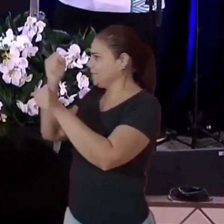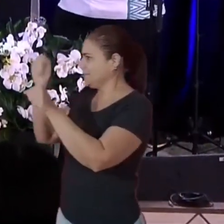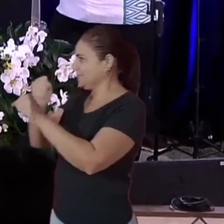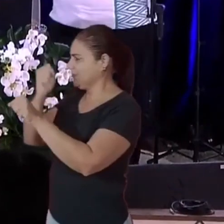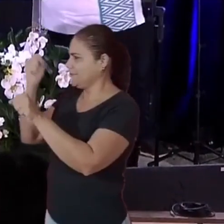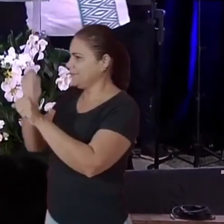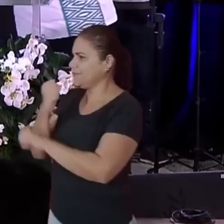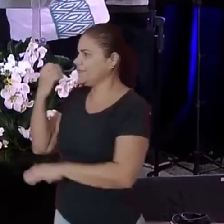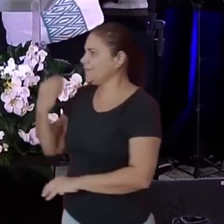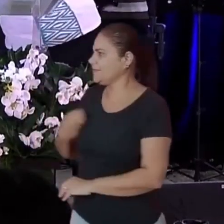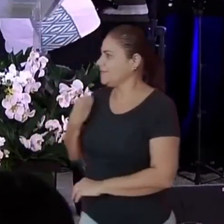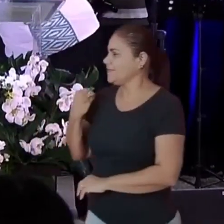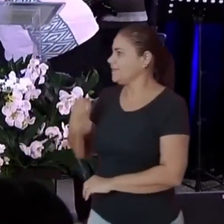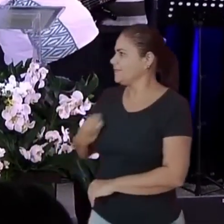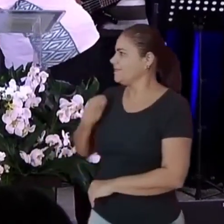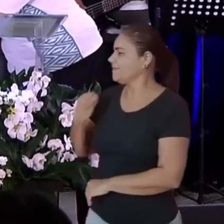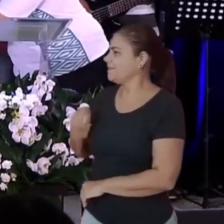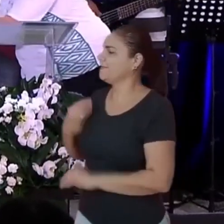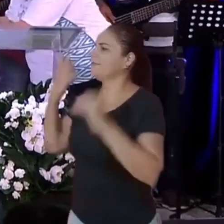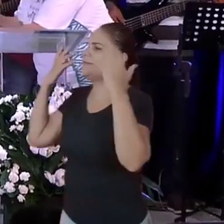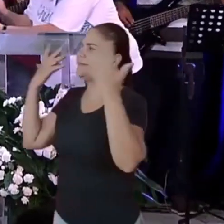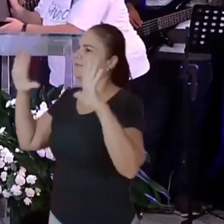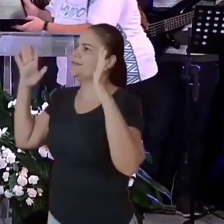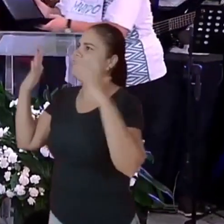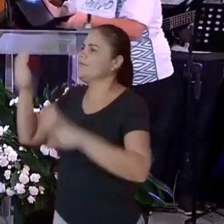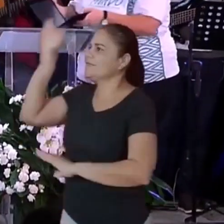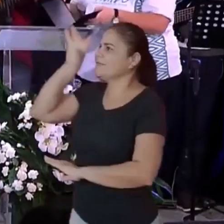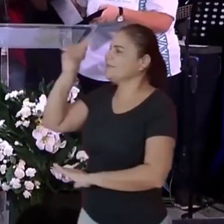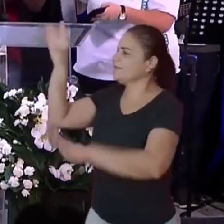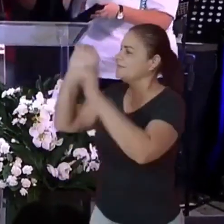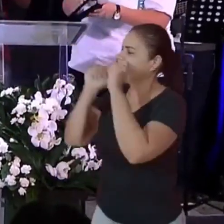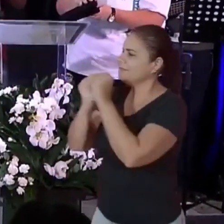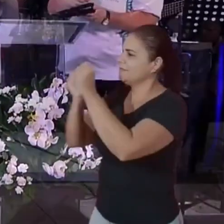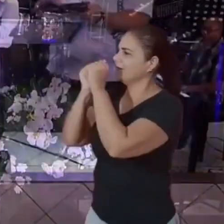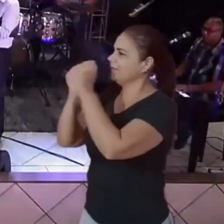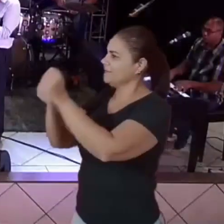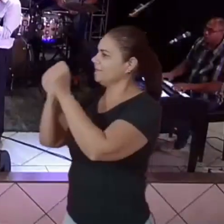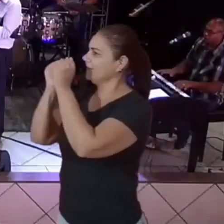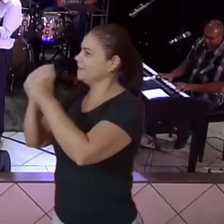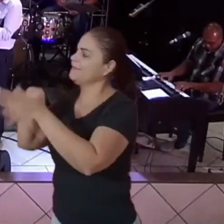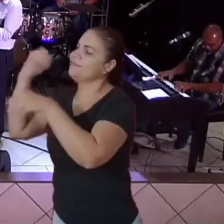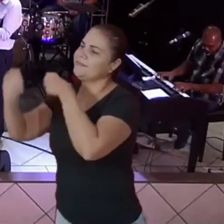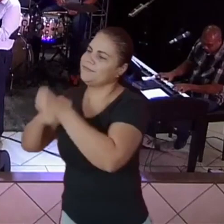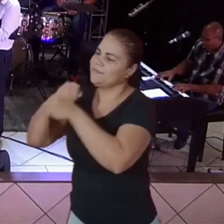Muitos anos de vida com Deus ao seu